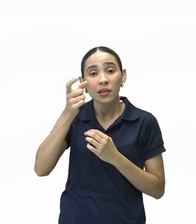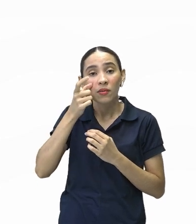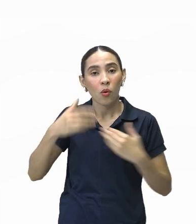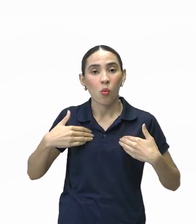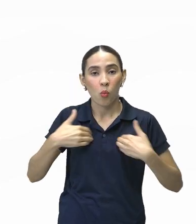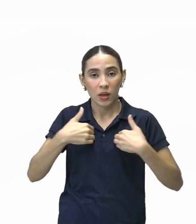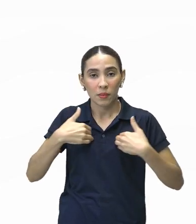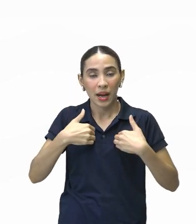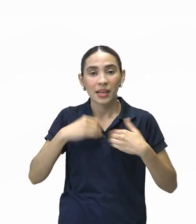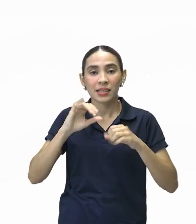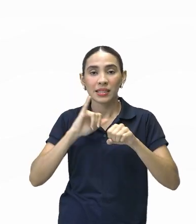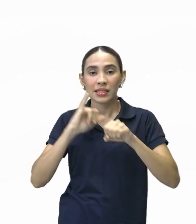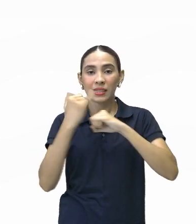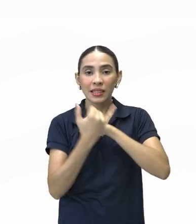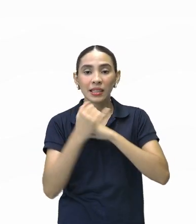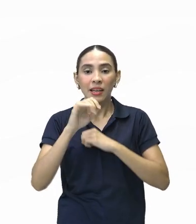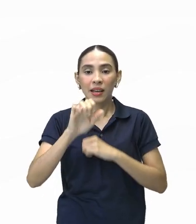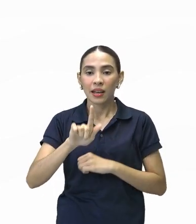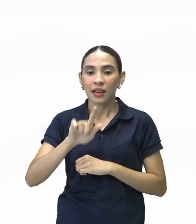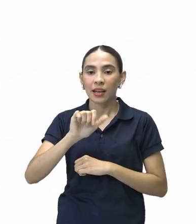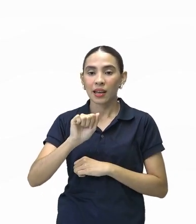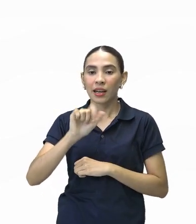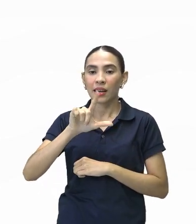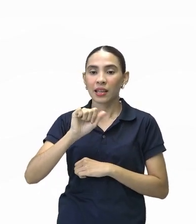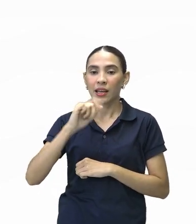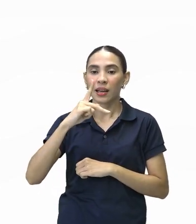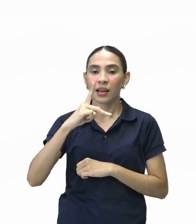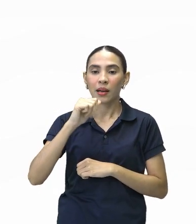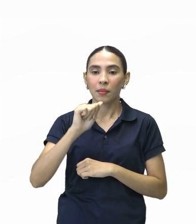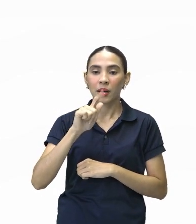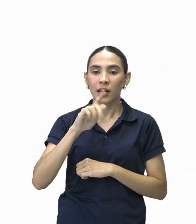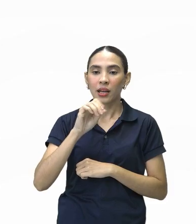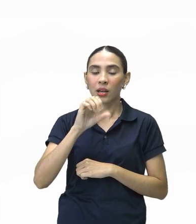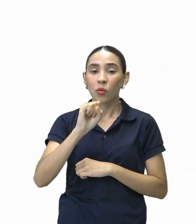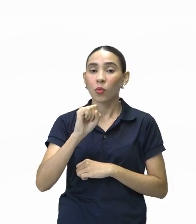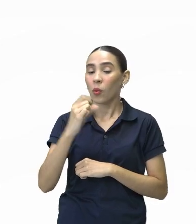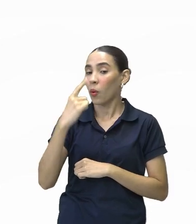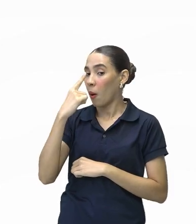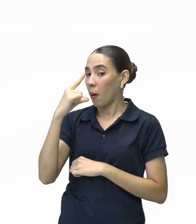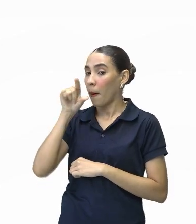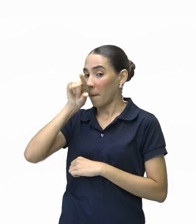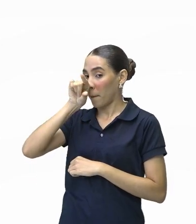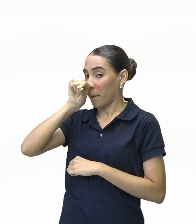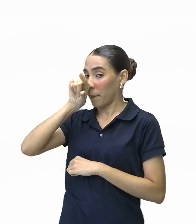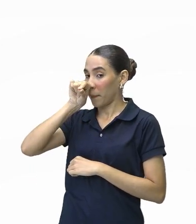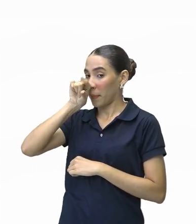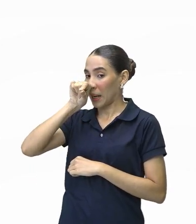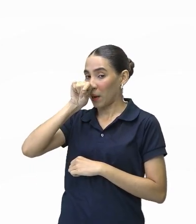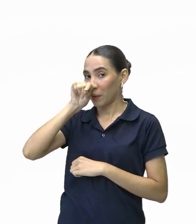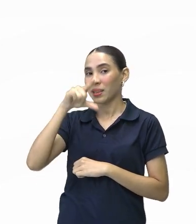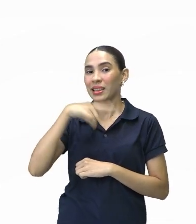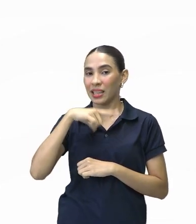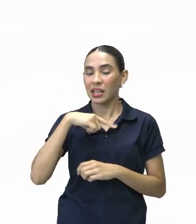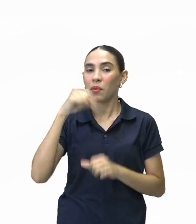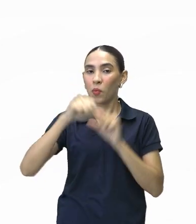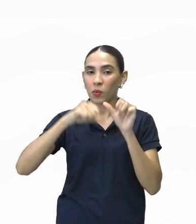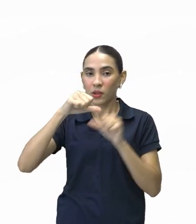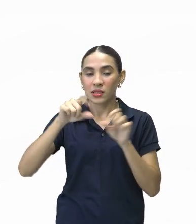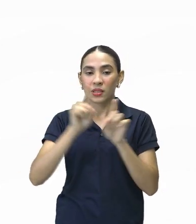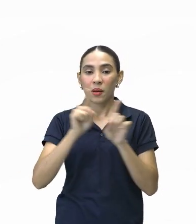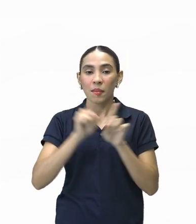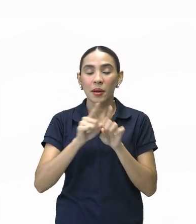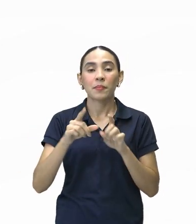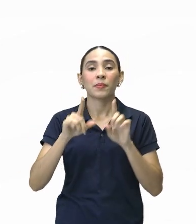né? Então, os bicos dos tentilhões em Galápagos tendem a sofrer essa variação.